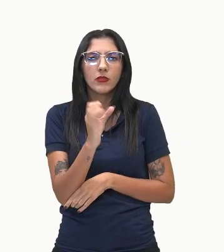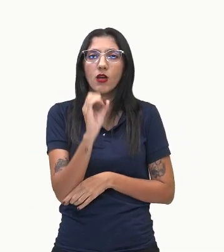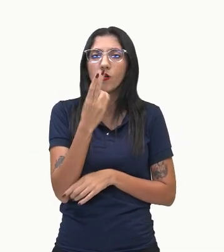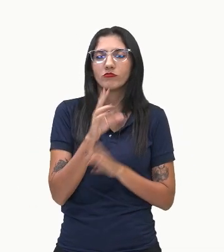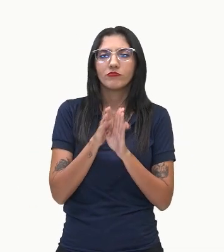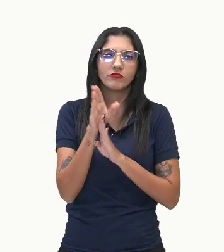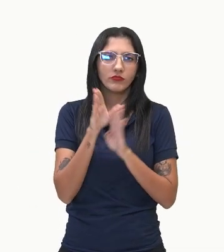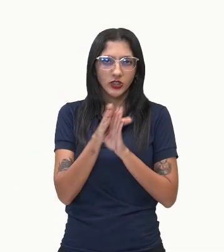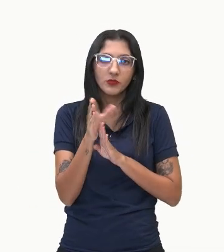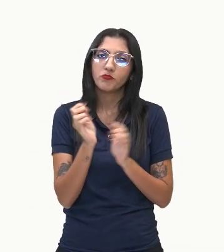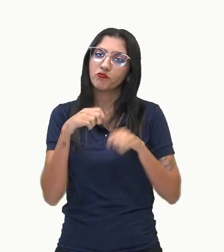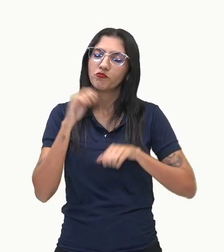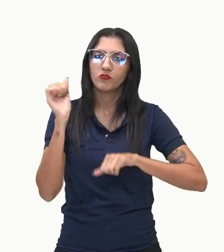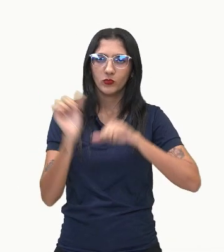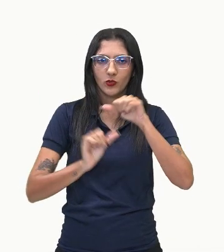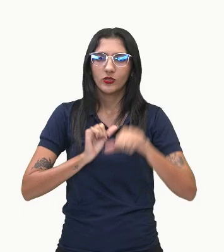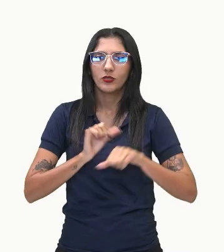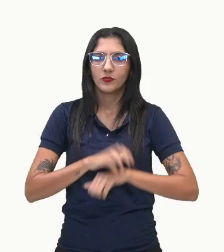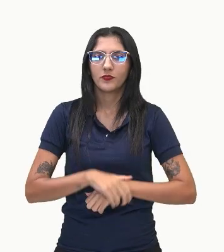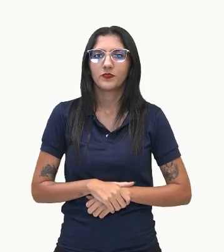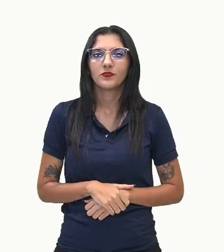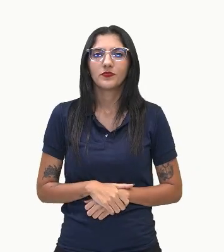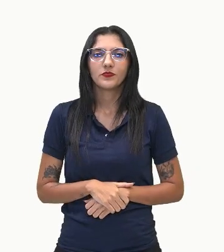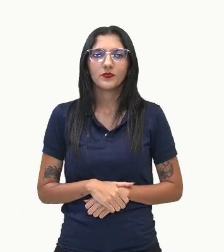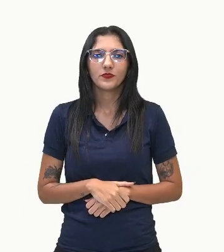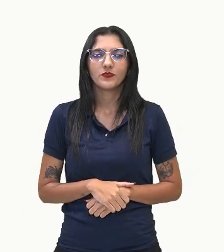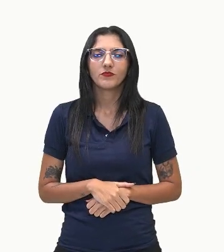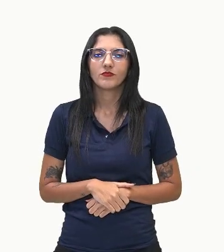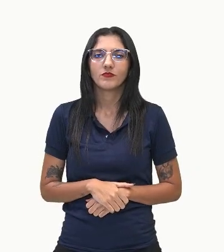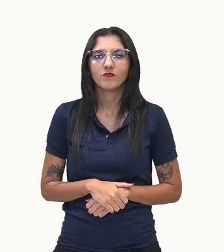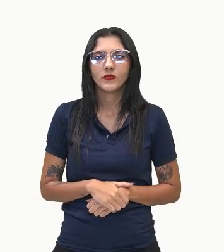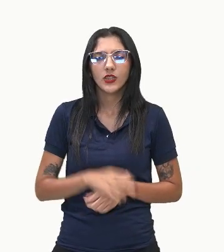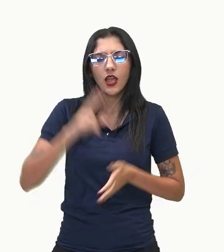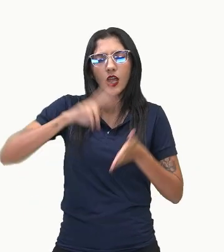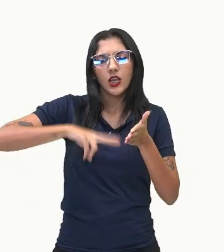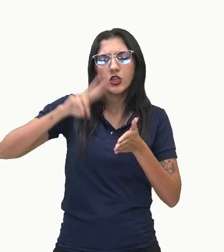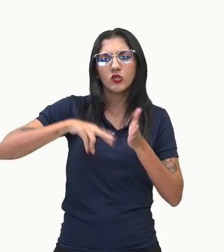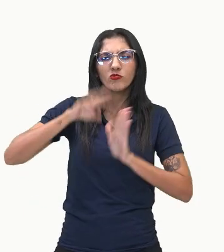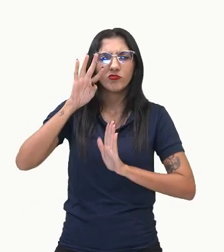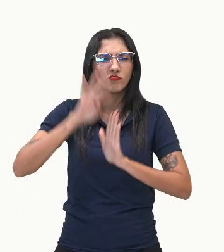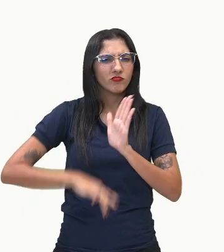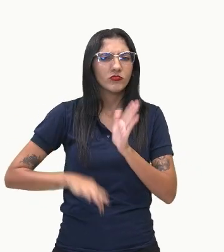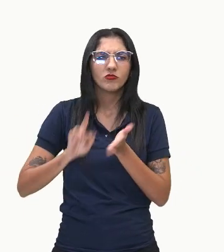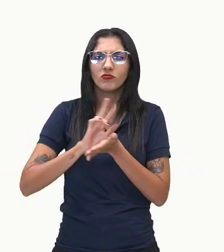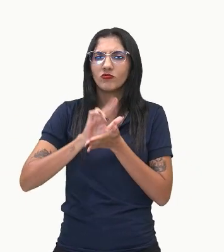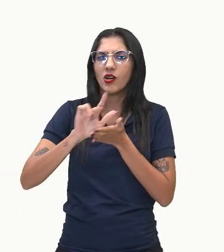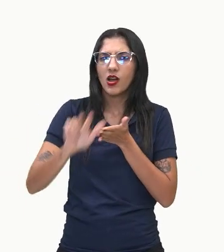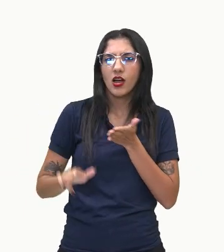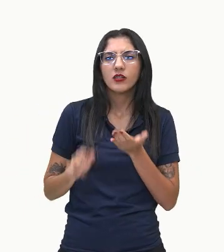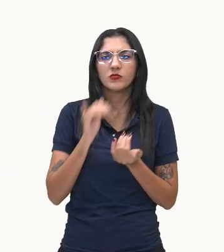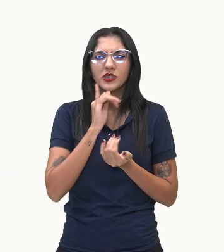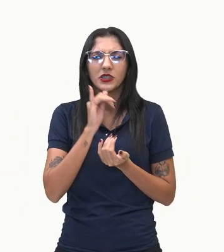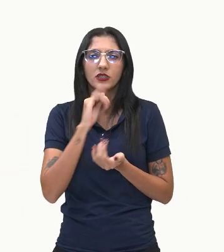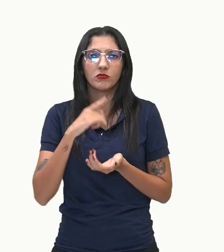instruir. Leitura de textos multifocais. Os textos que contenham múltiplas vozes